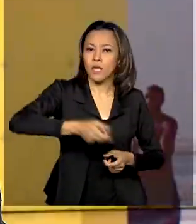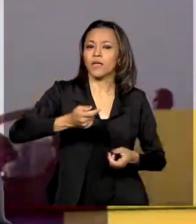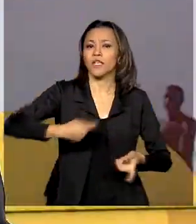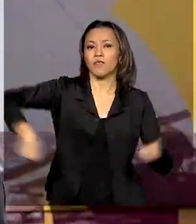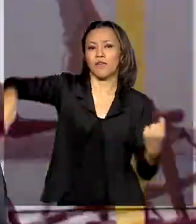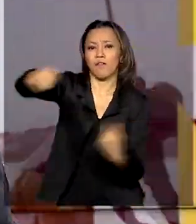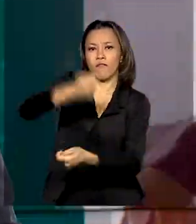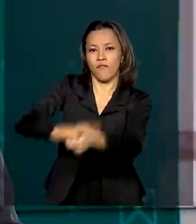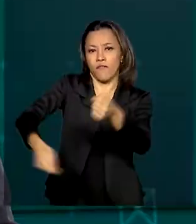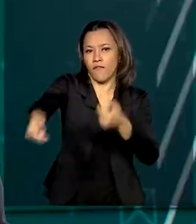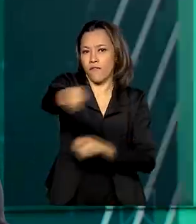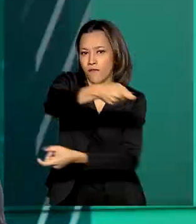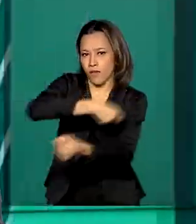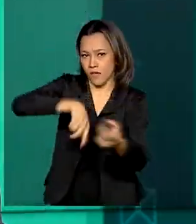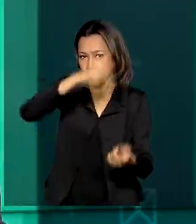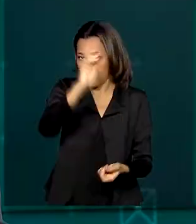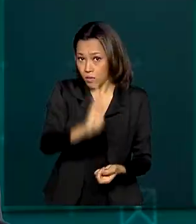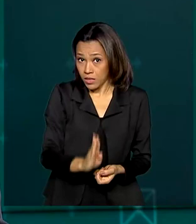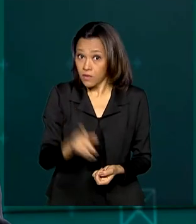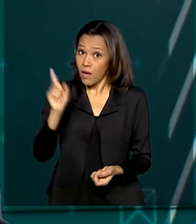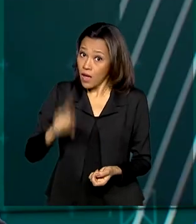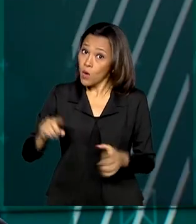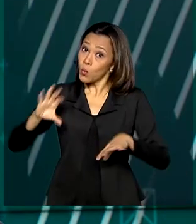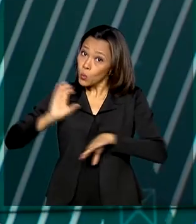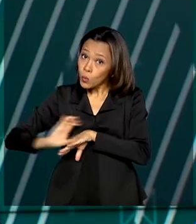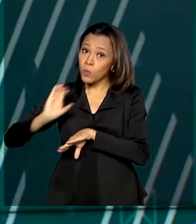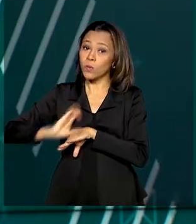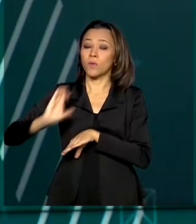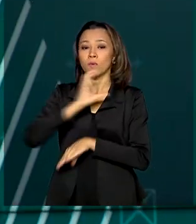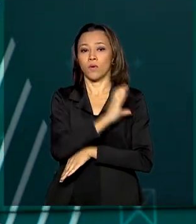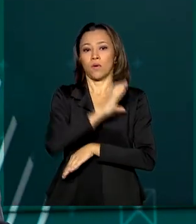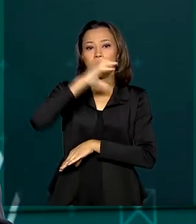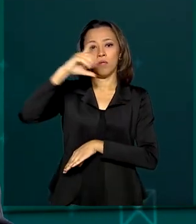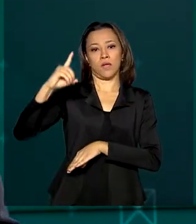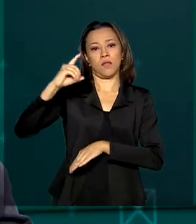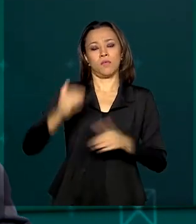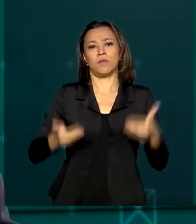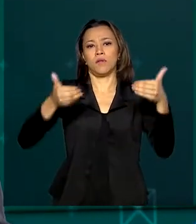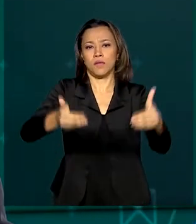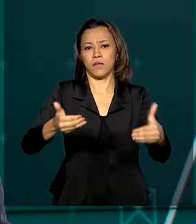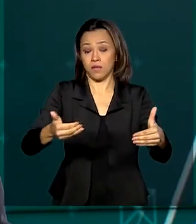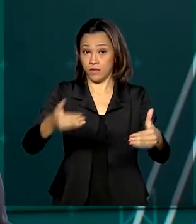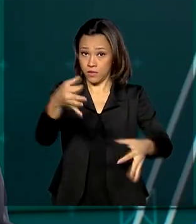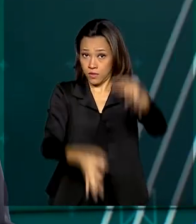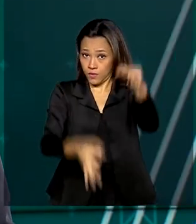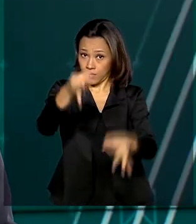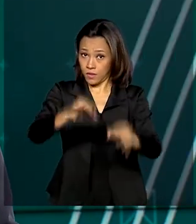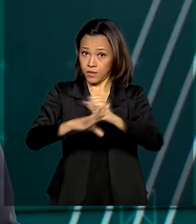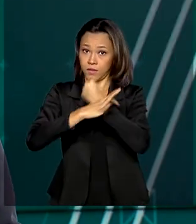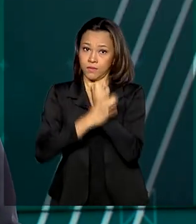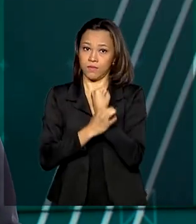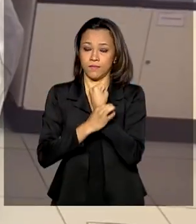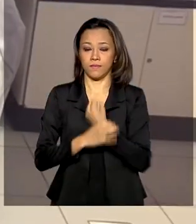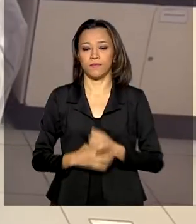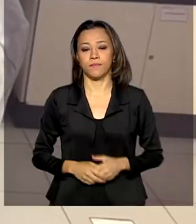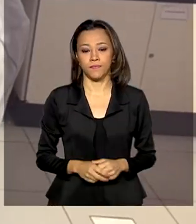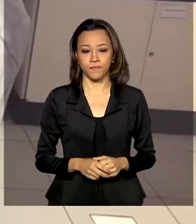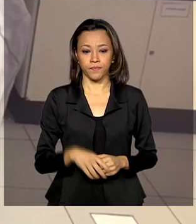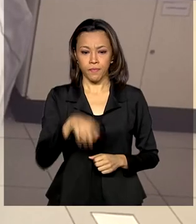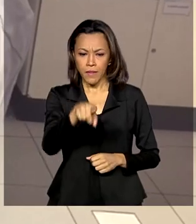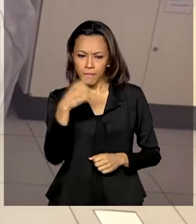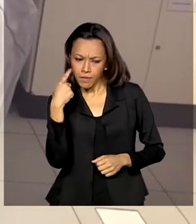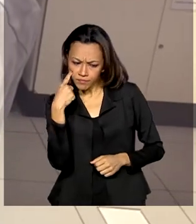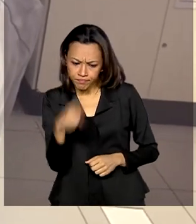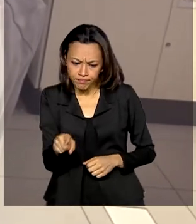país. O curso faz parte do projeto Minerva, coordenado pelo Ministério da Justiça e Segurança Pública. Para